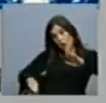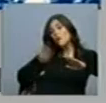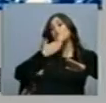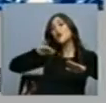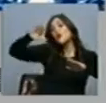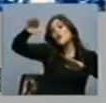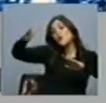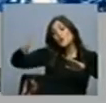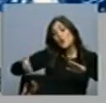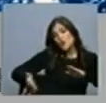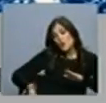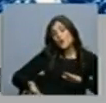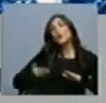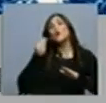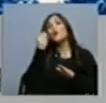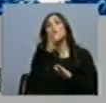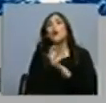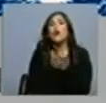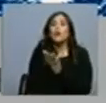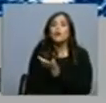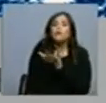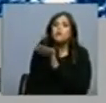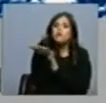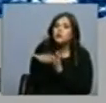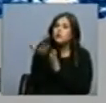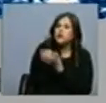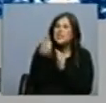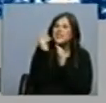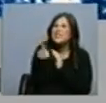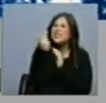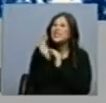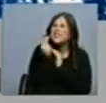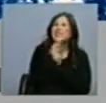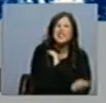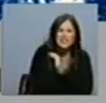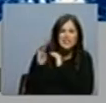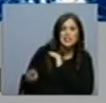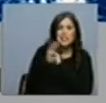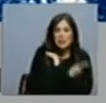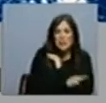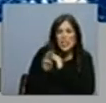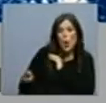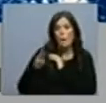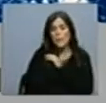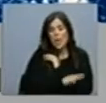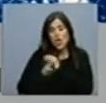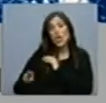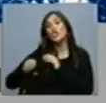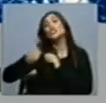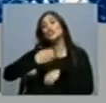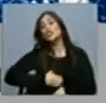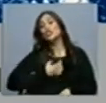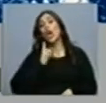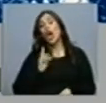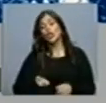ser alimentada durante milhões e milhões de anos. Isto quer dizer que esta estrela está a ter novas de uma